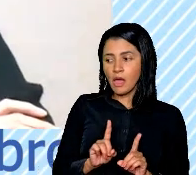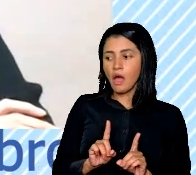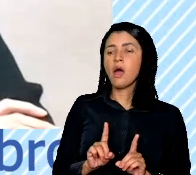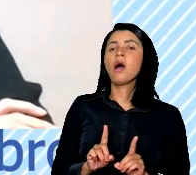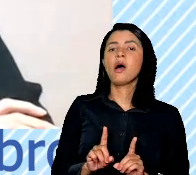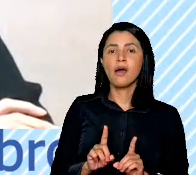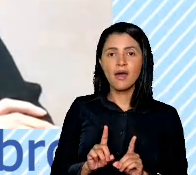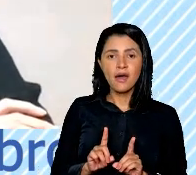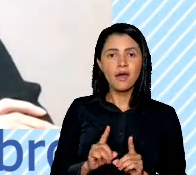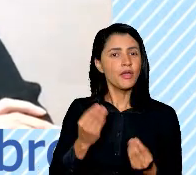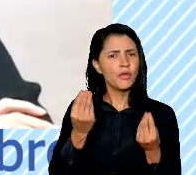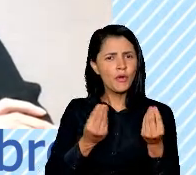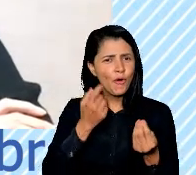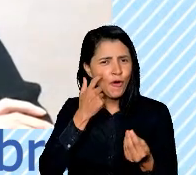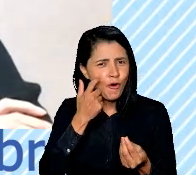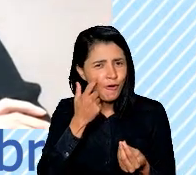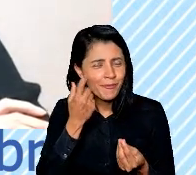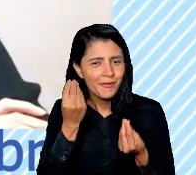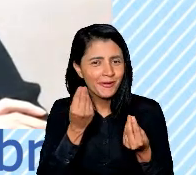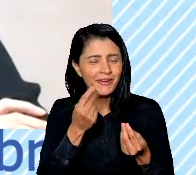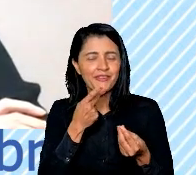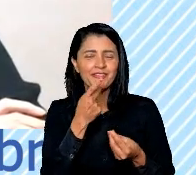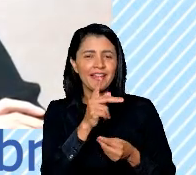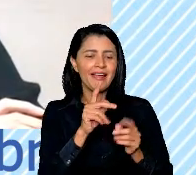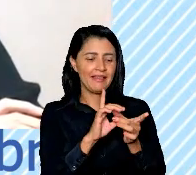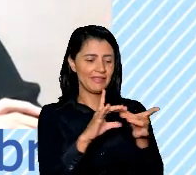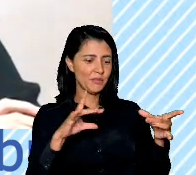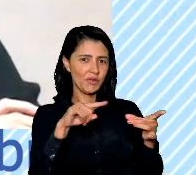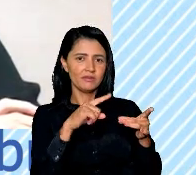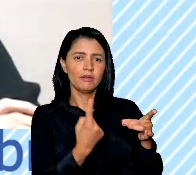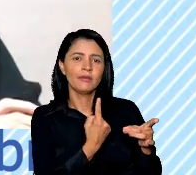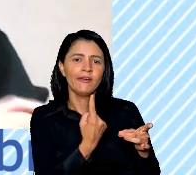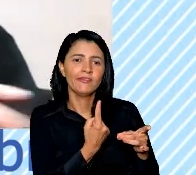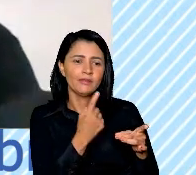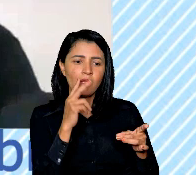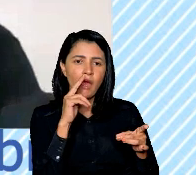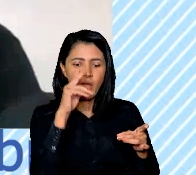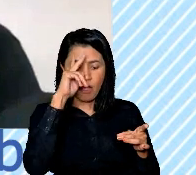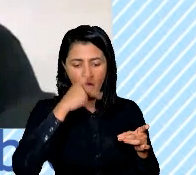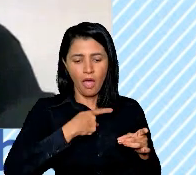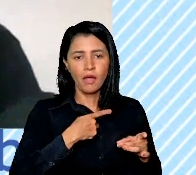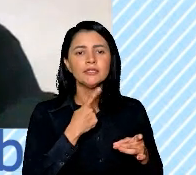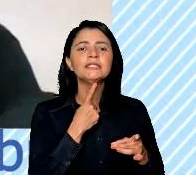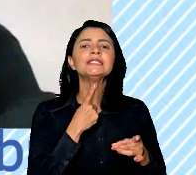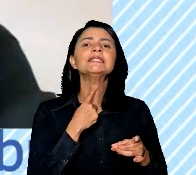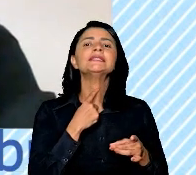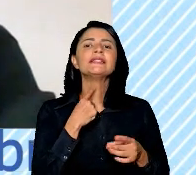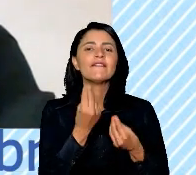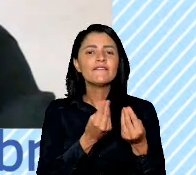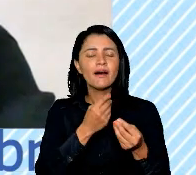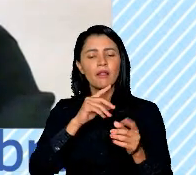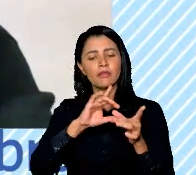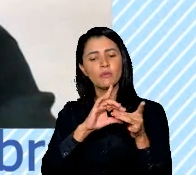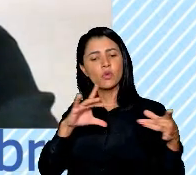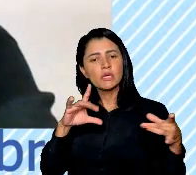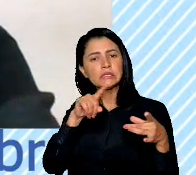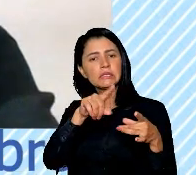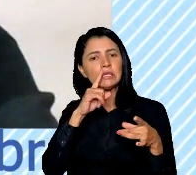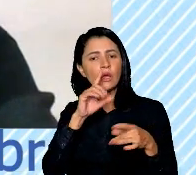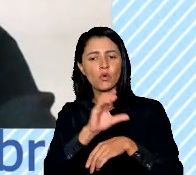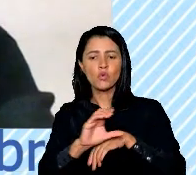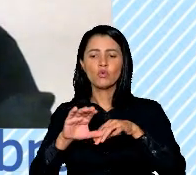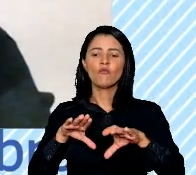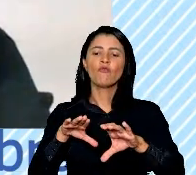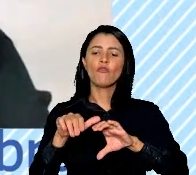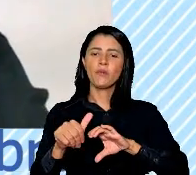tem como... a gente fala em democracia nesse sentido mais amplo, a gente fala em democracia nos cursos de